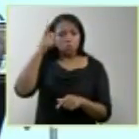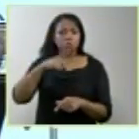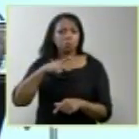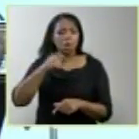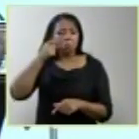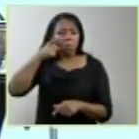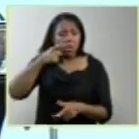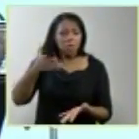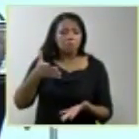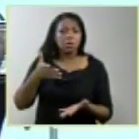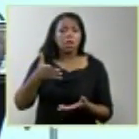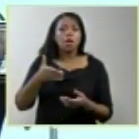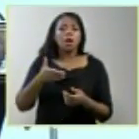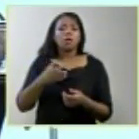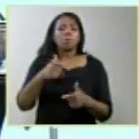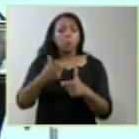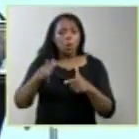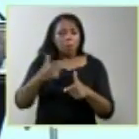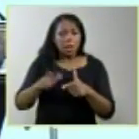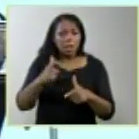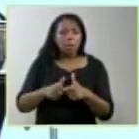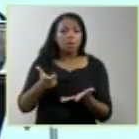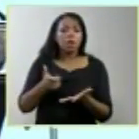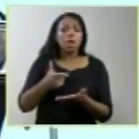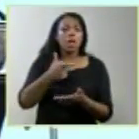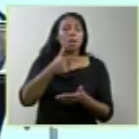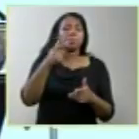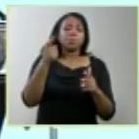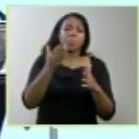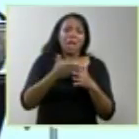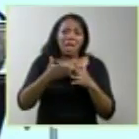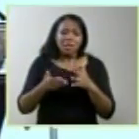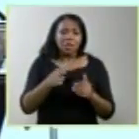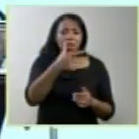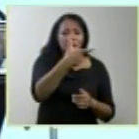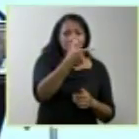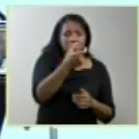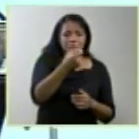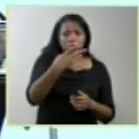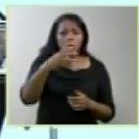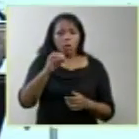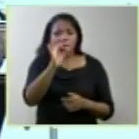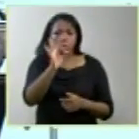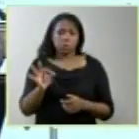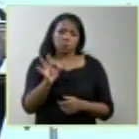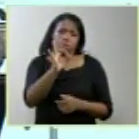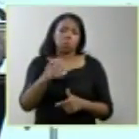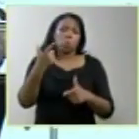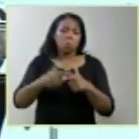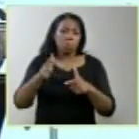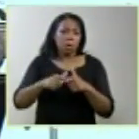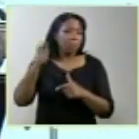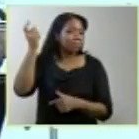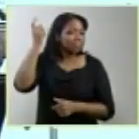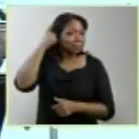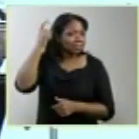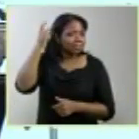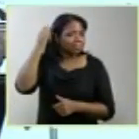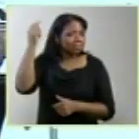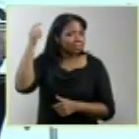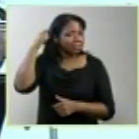onde a associação de malformações varia entre 20% a 41% dos casos de anencefalia. E,